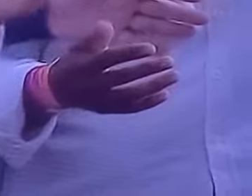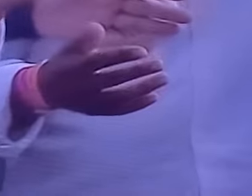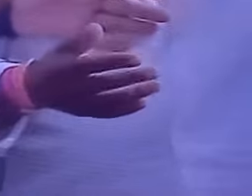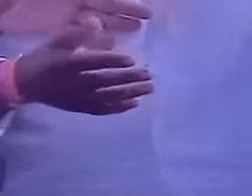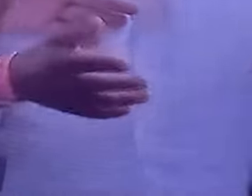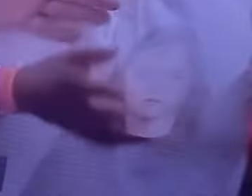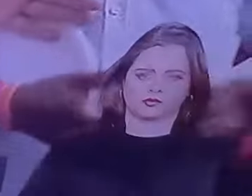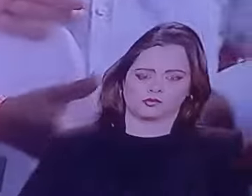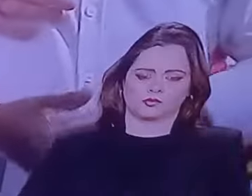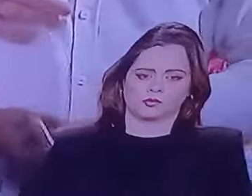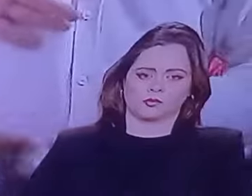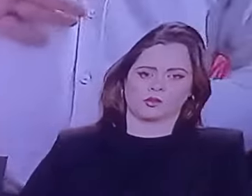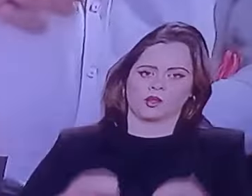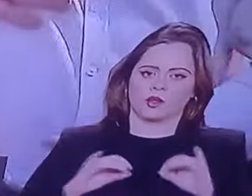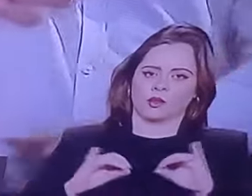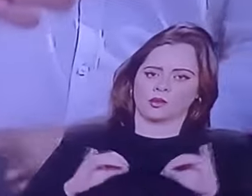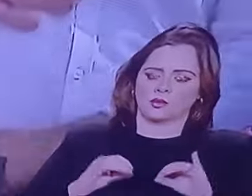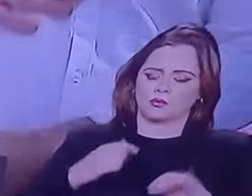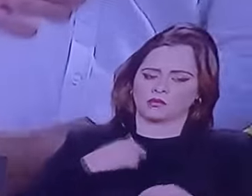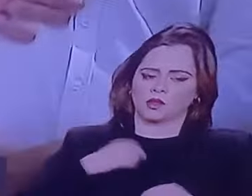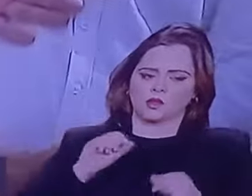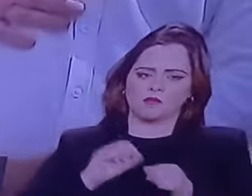Eu tô fazendo essa caminhada